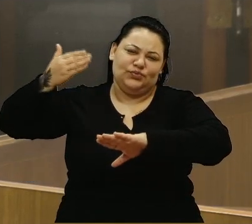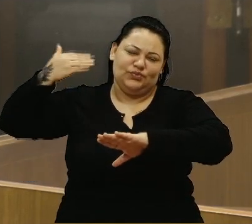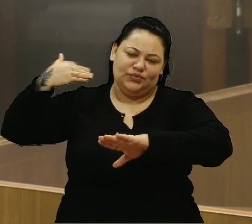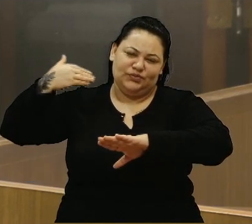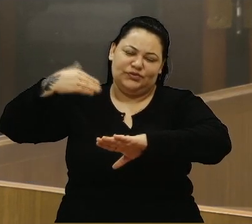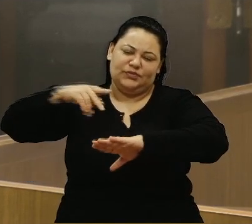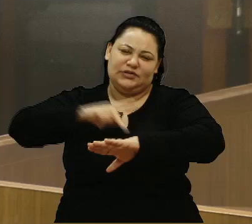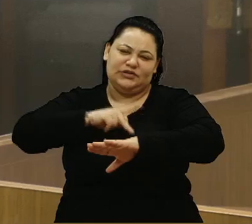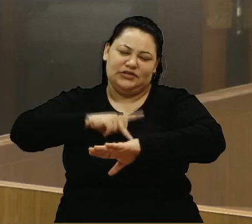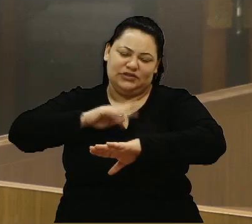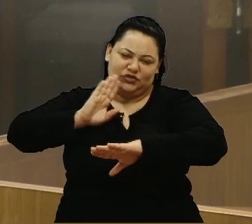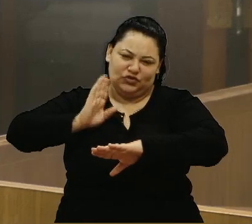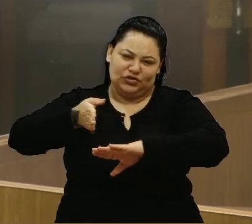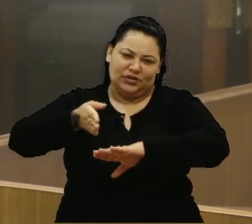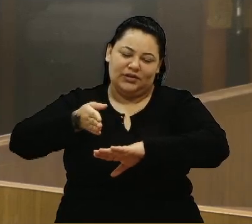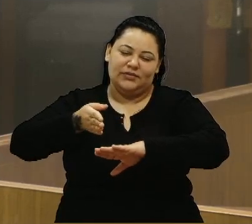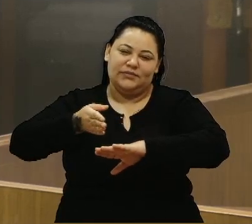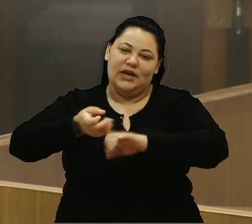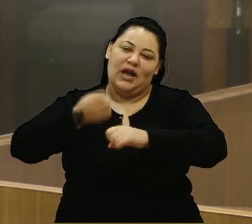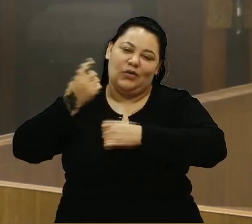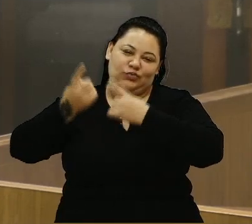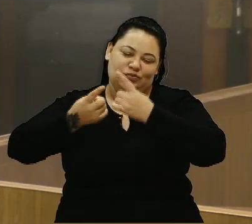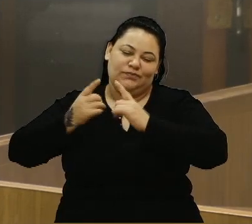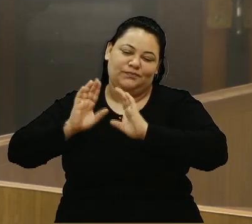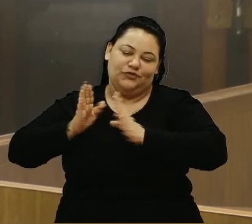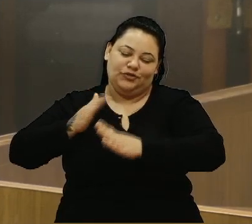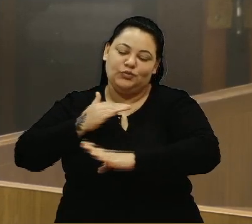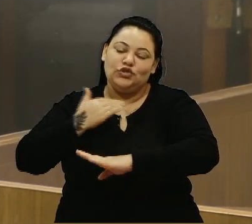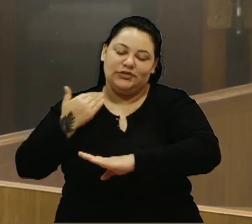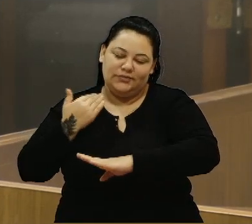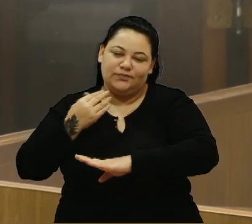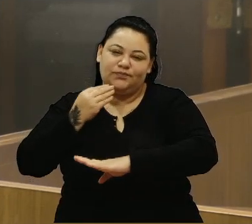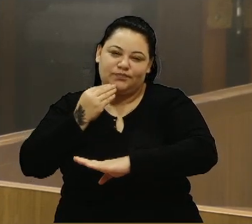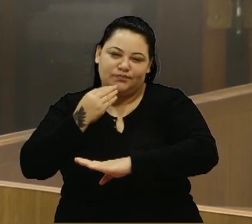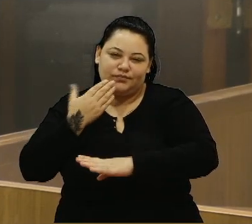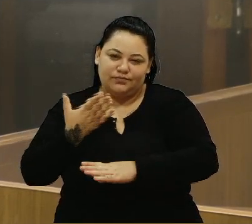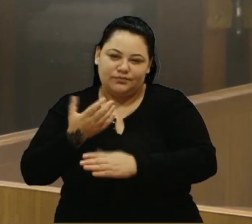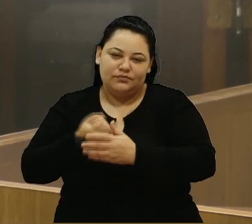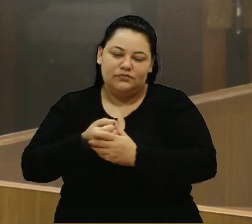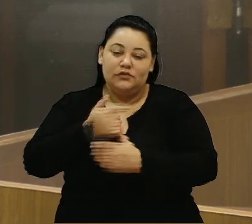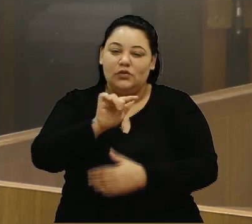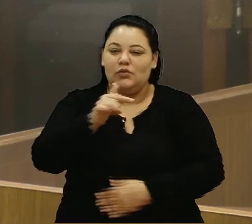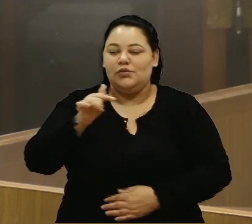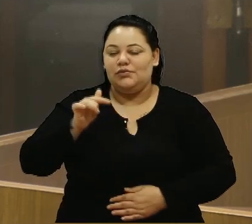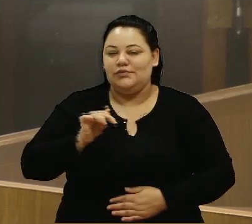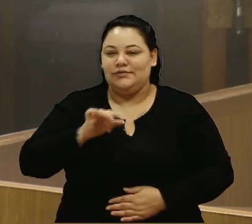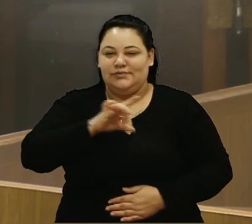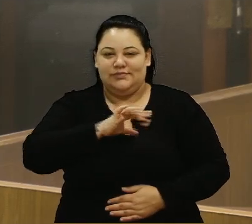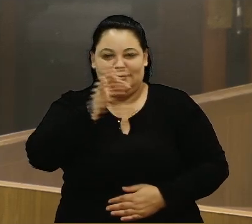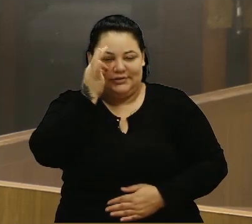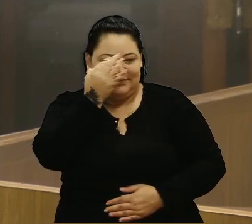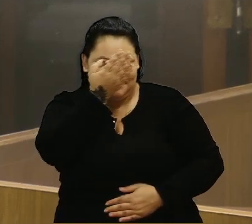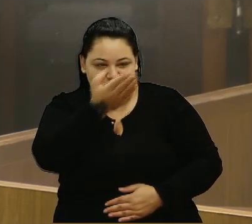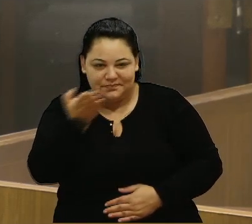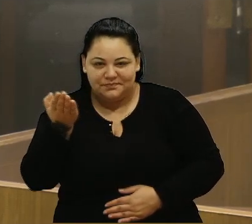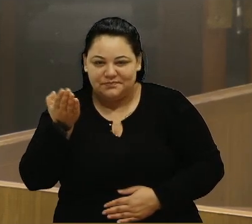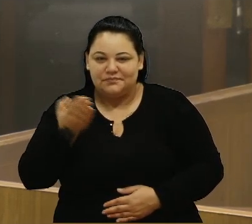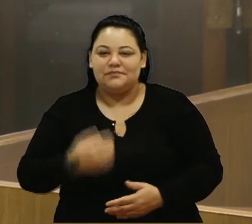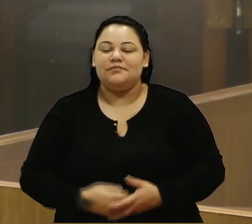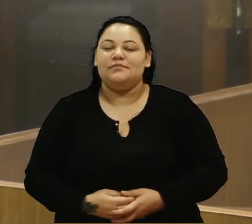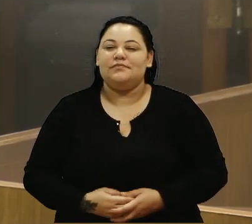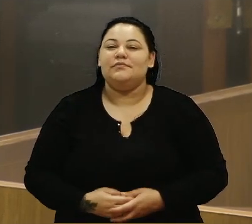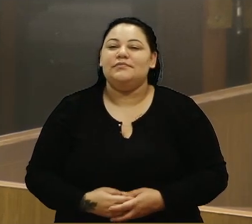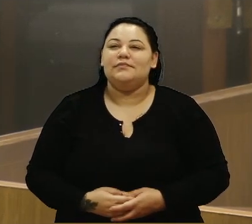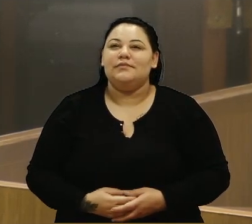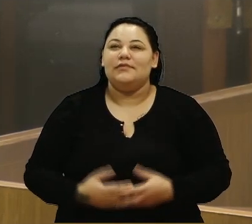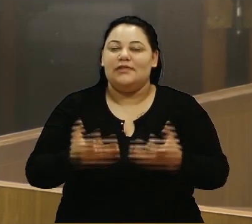muitos já não estão mais no nosso meio, outros se encontram aqui. E quero também